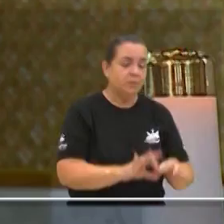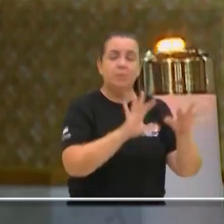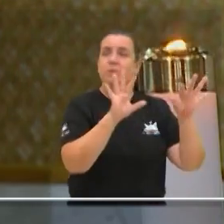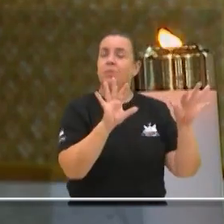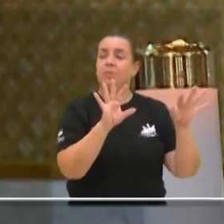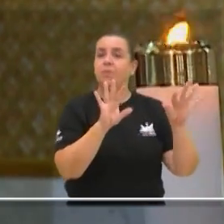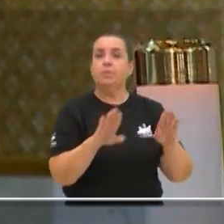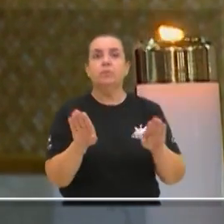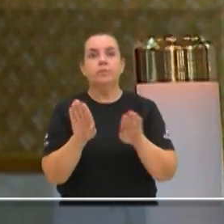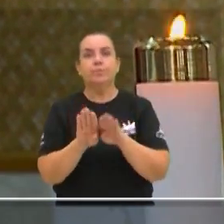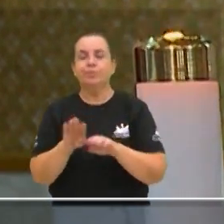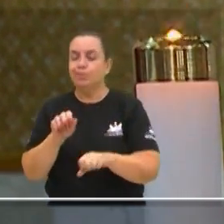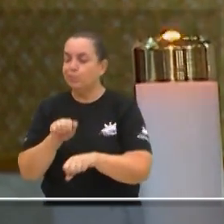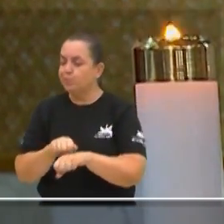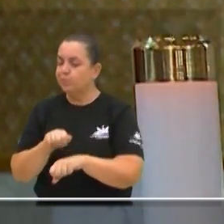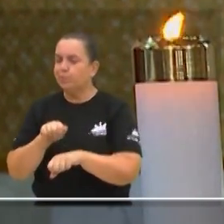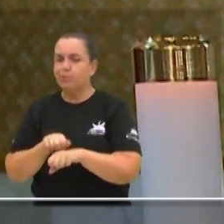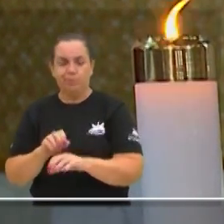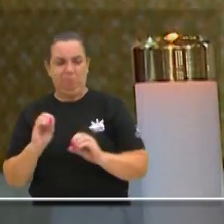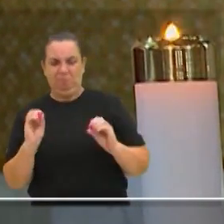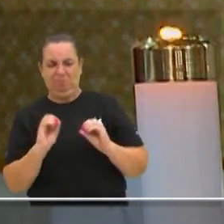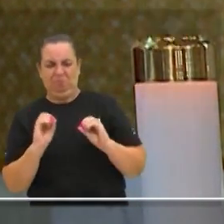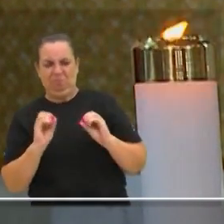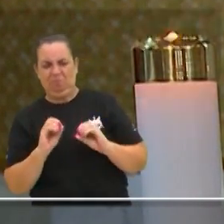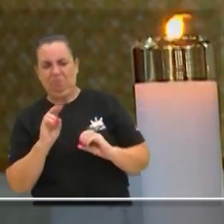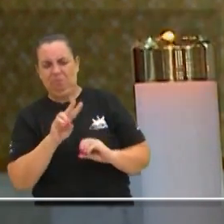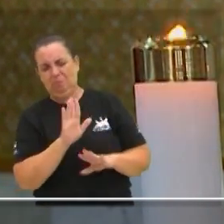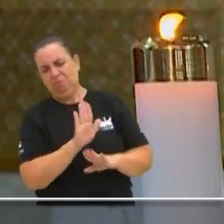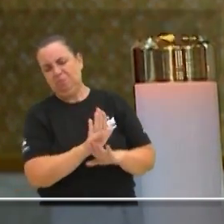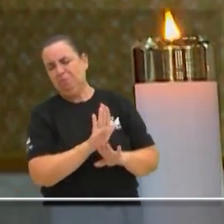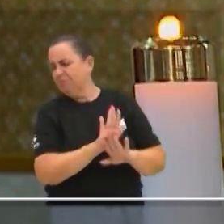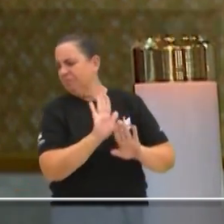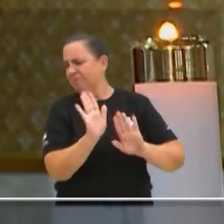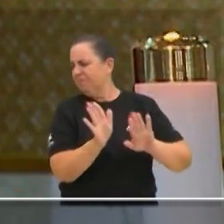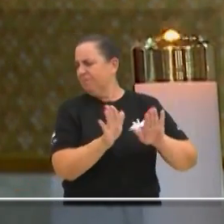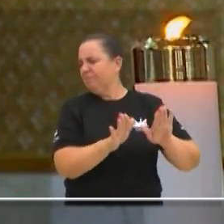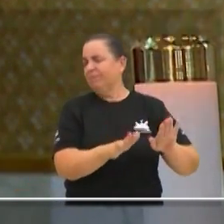e o pobre a qual ninguém quer